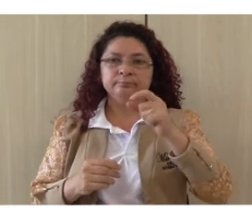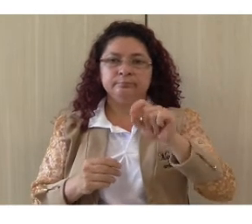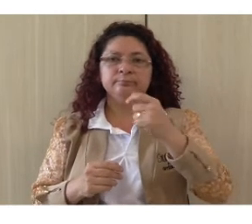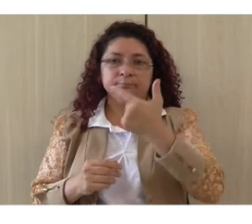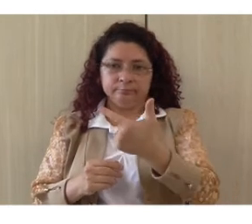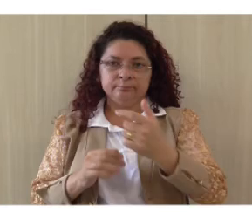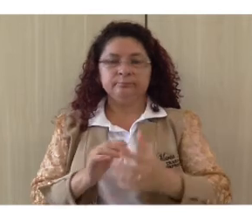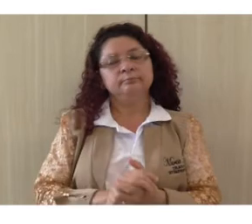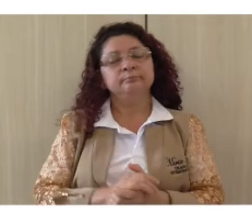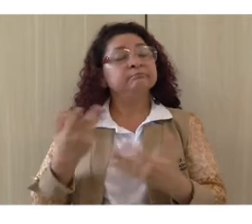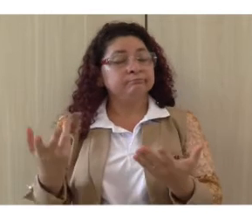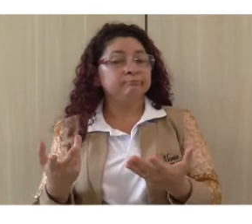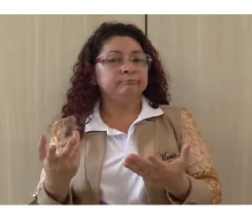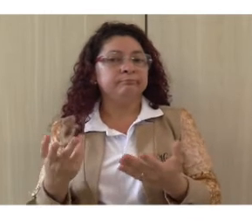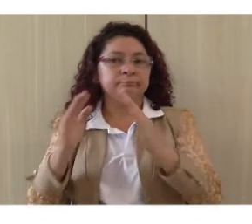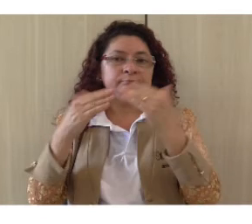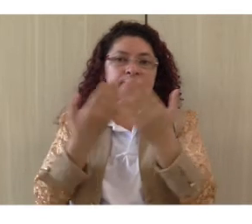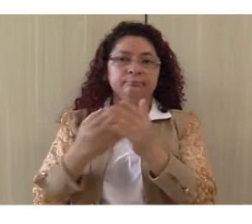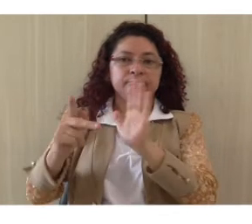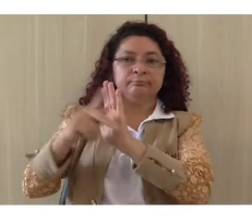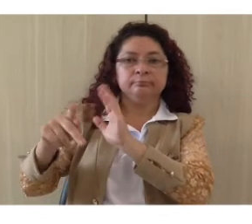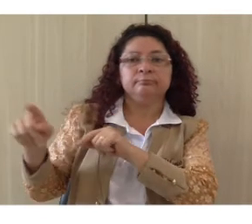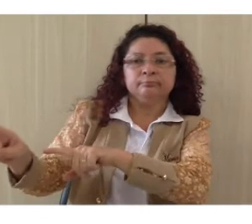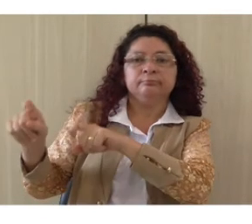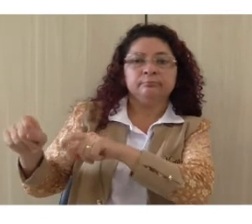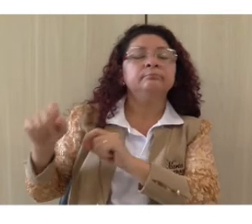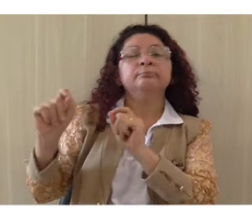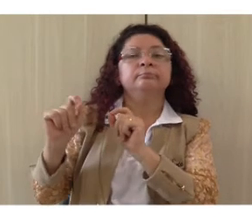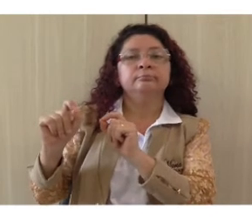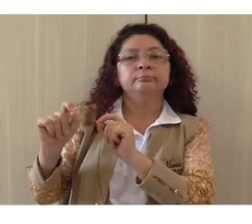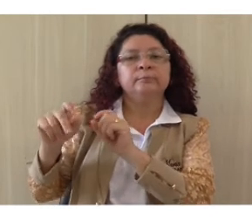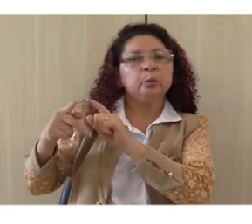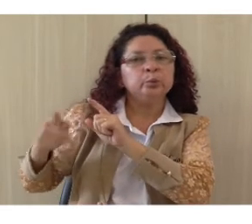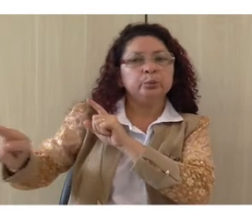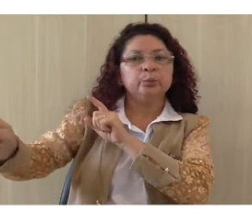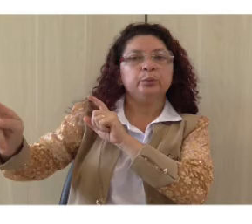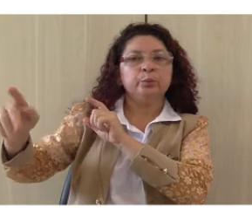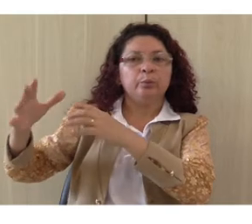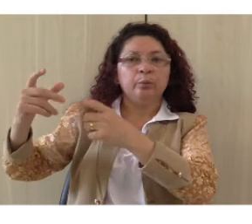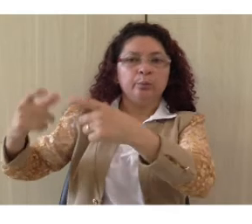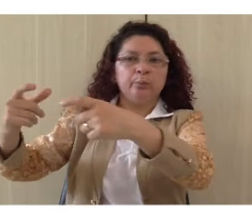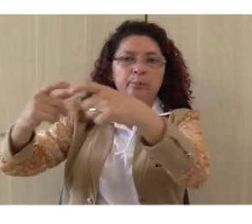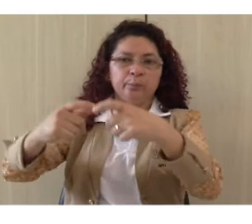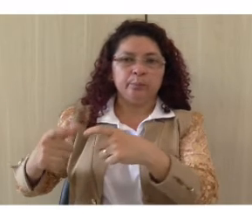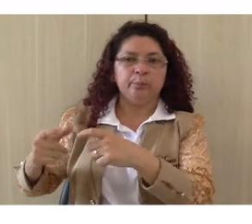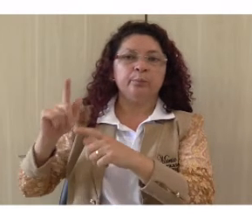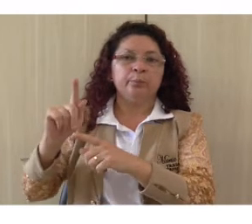2.1.2. São consideradas escolas do campo aquelas que têm sua sede em espaço